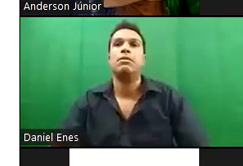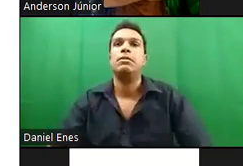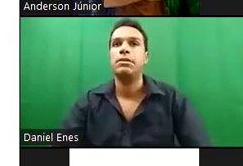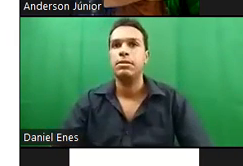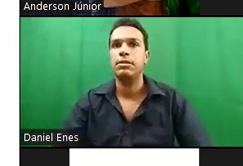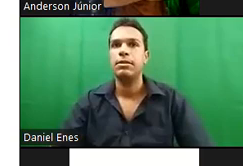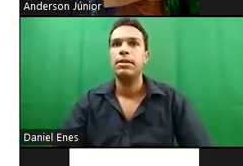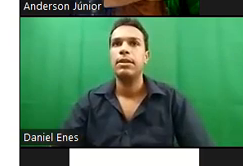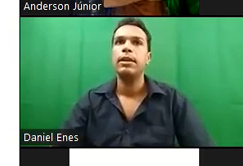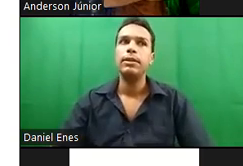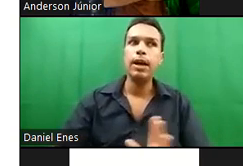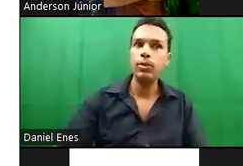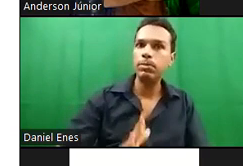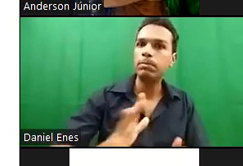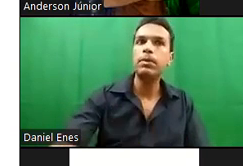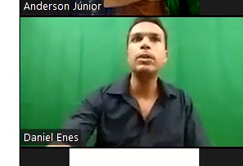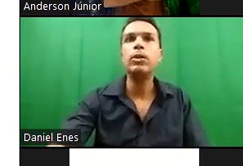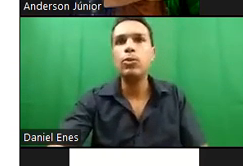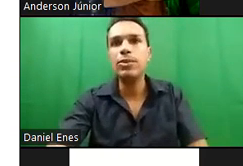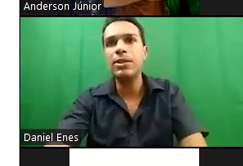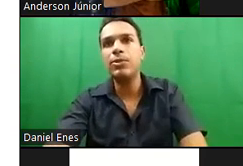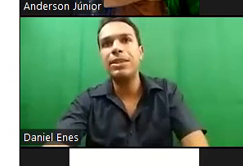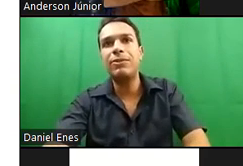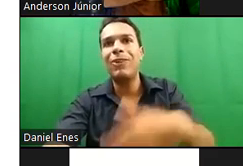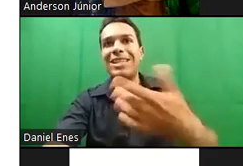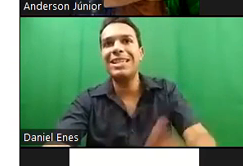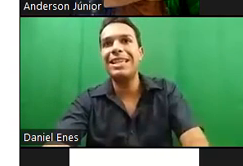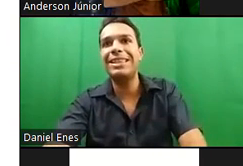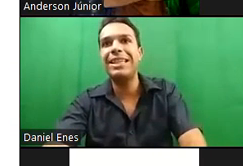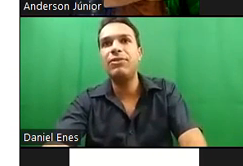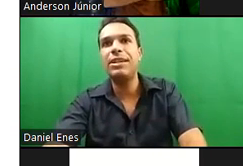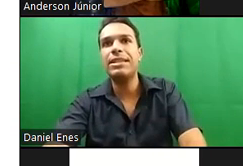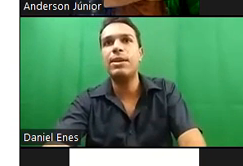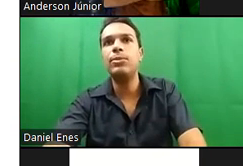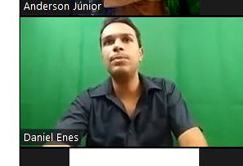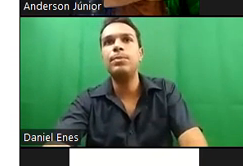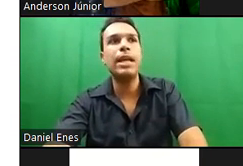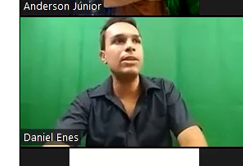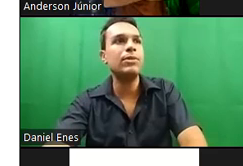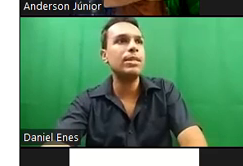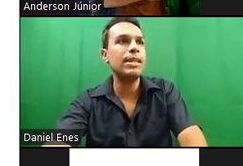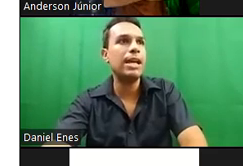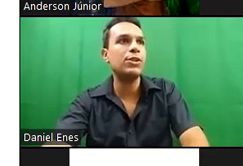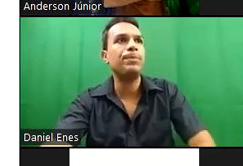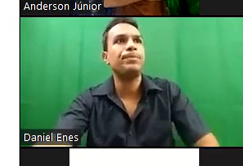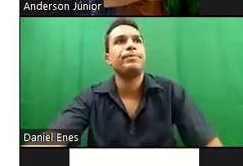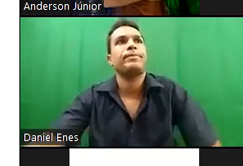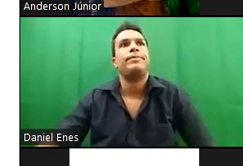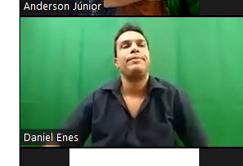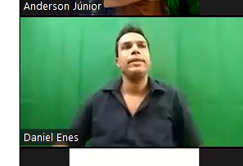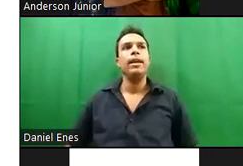ouvinte. Então, eu consigo fazer essa derivação na língua de sinais.